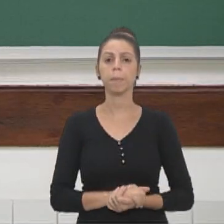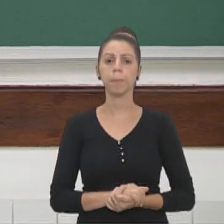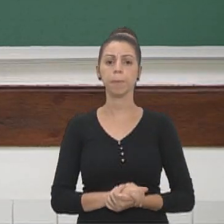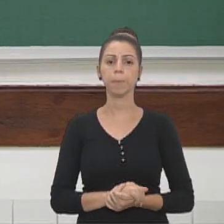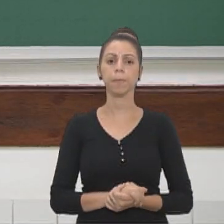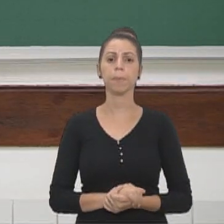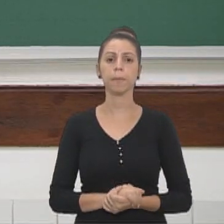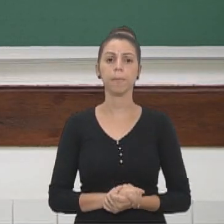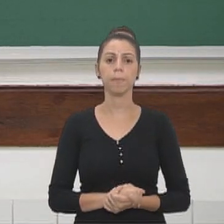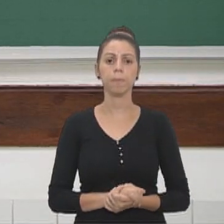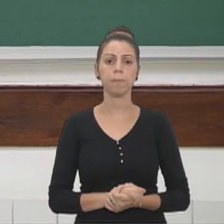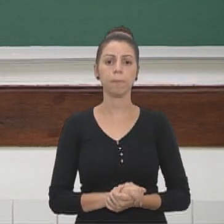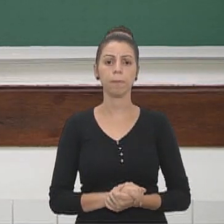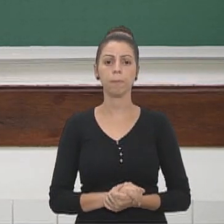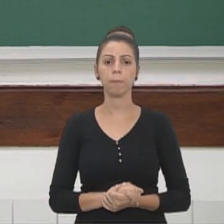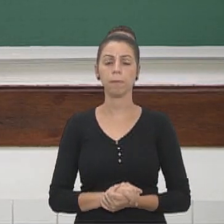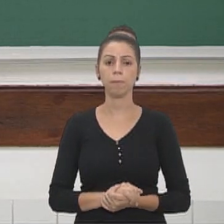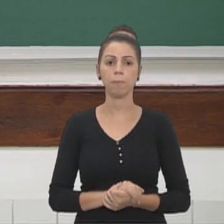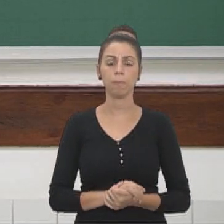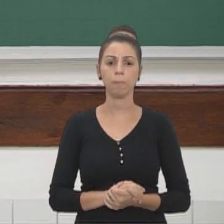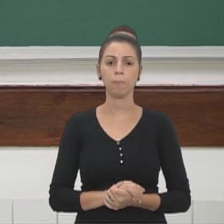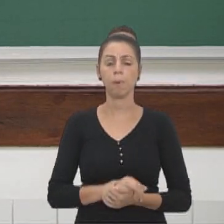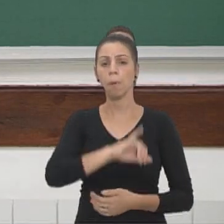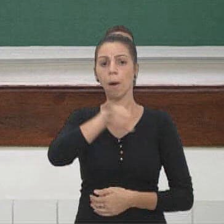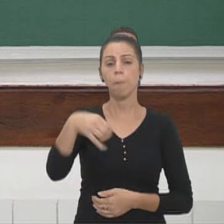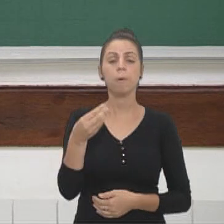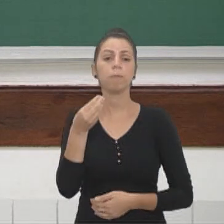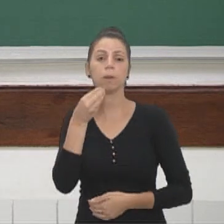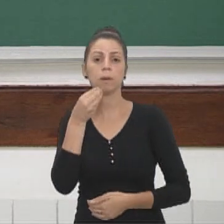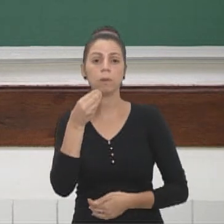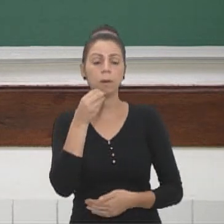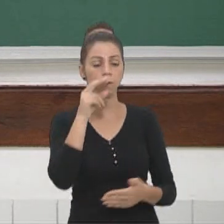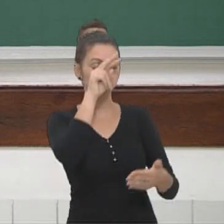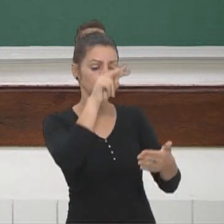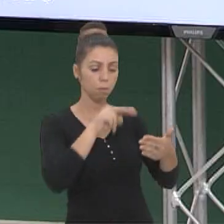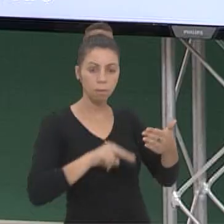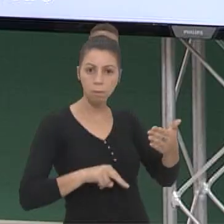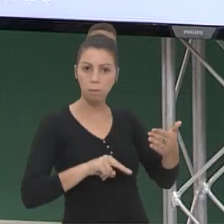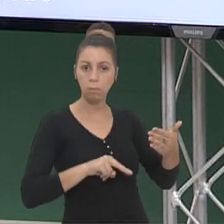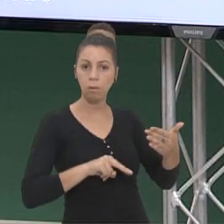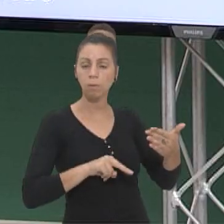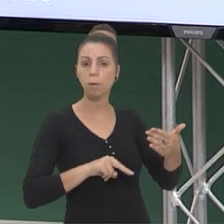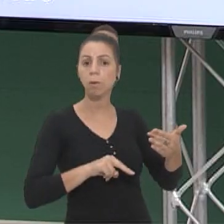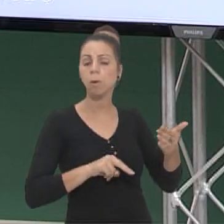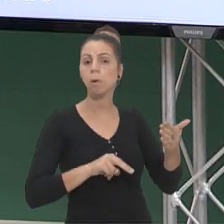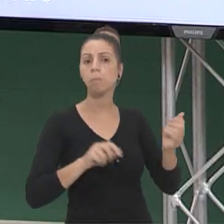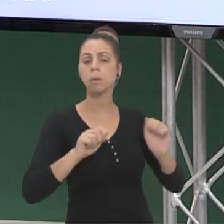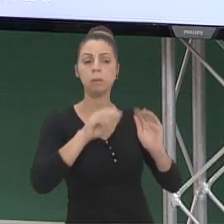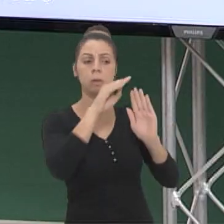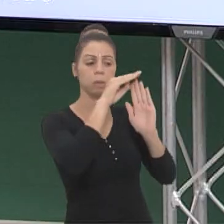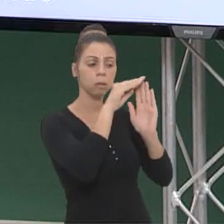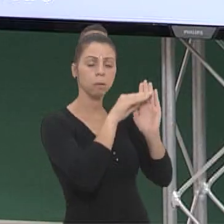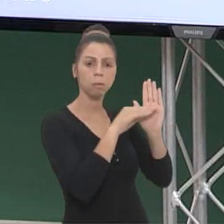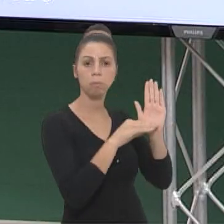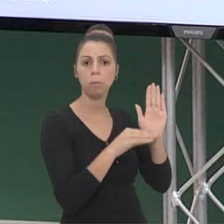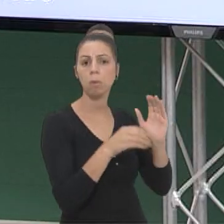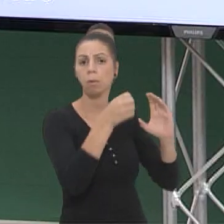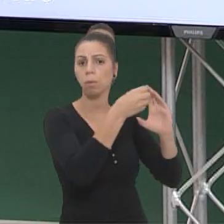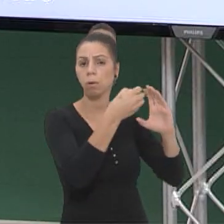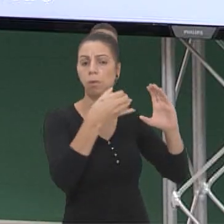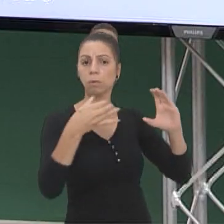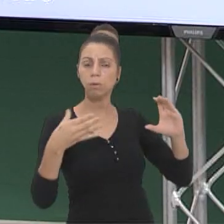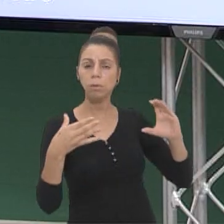Aproveitando que nós estamos tratando de leitura, nós vamos observar então alguns elementos indispensáveis para entender um pouquinho